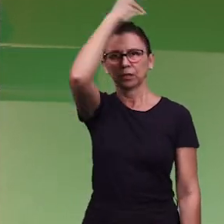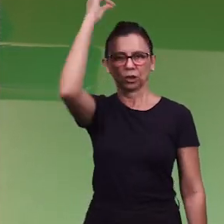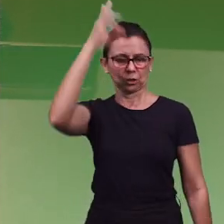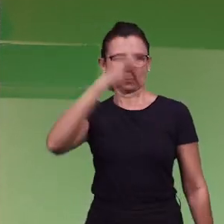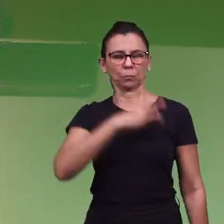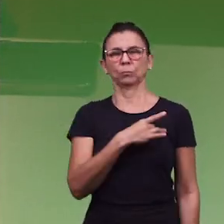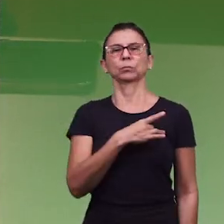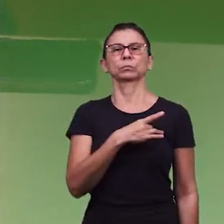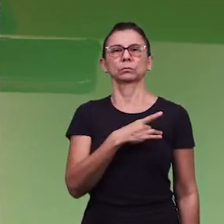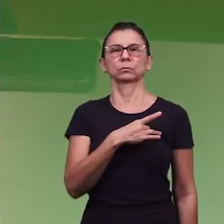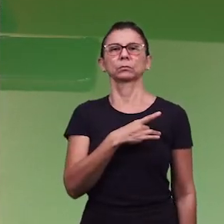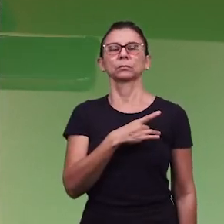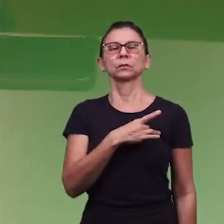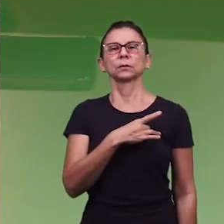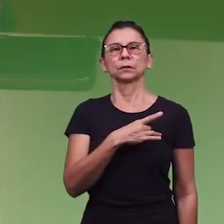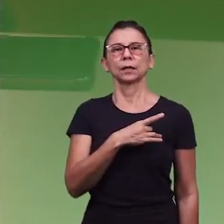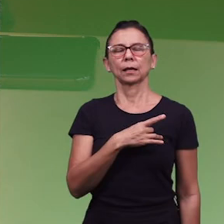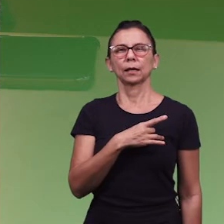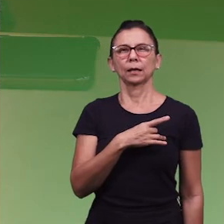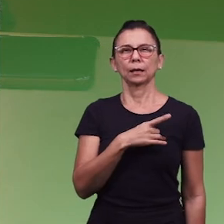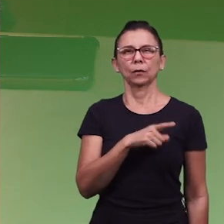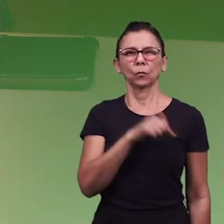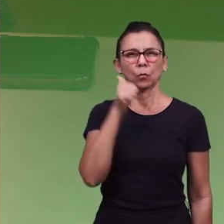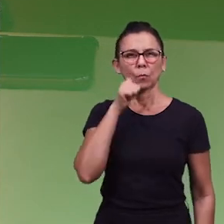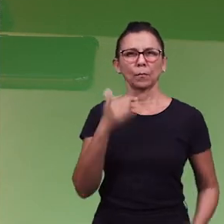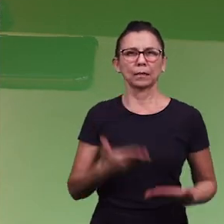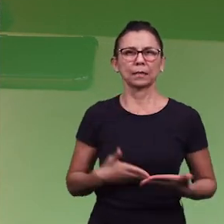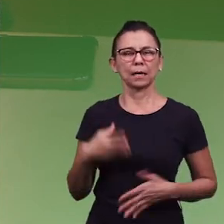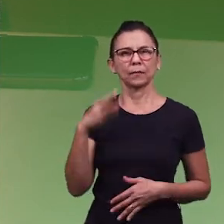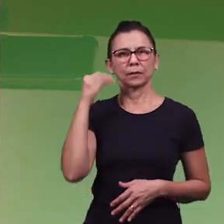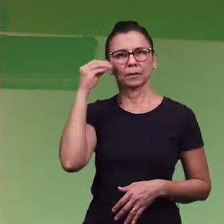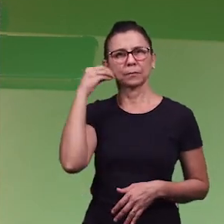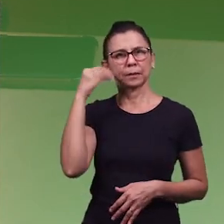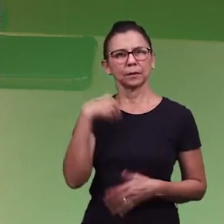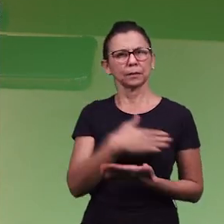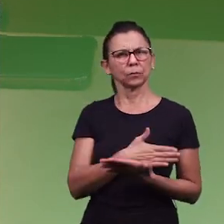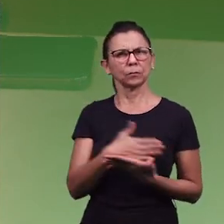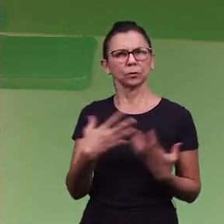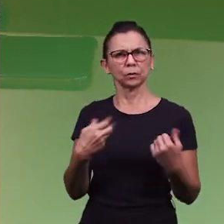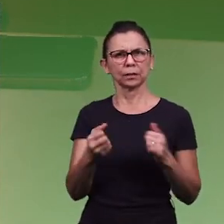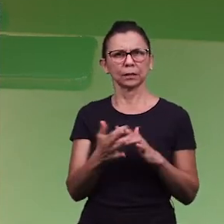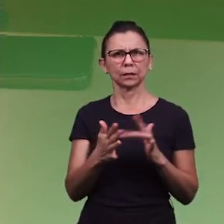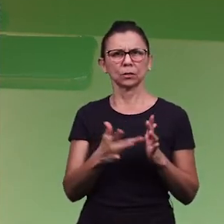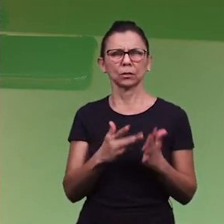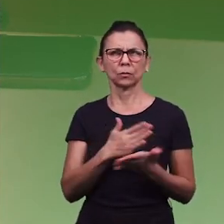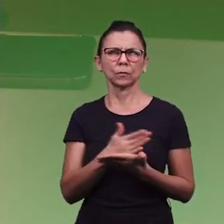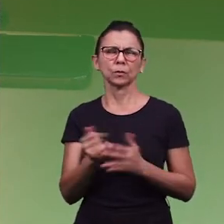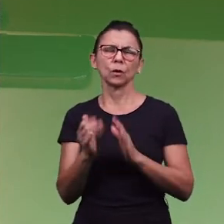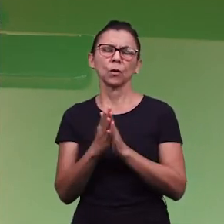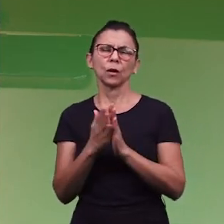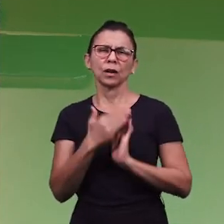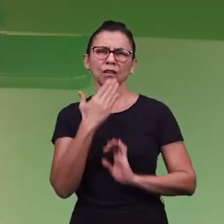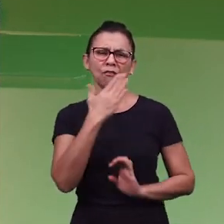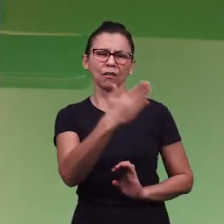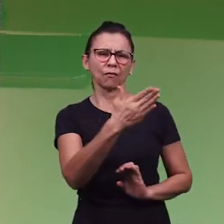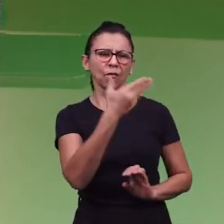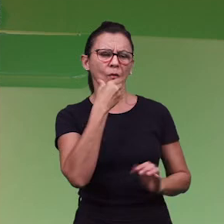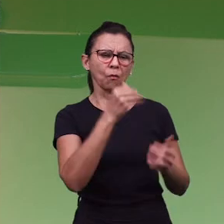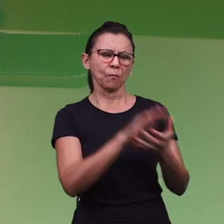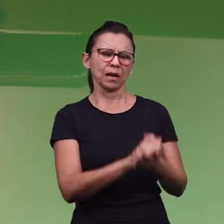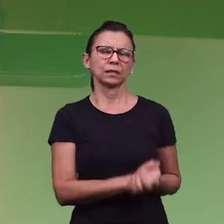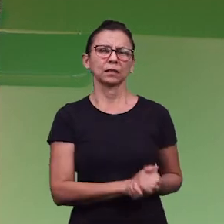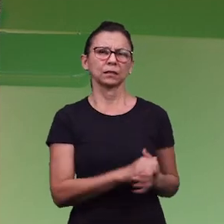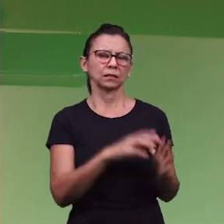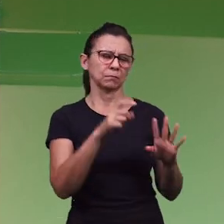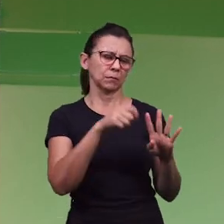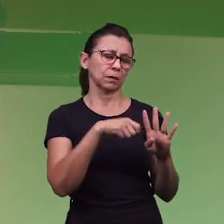Espírito Santo. Uma experiência de uma irmã que ela, quando se converteu, começou a orar para o Senhor salvar o marido dela. Mas passou alguns meses